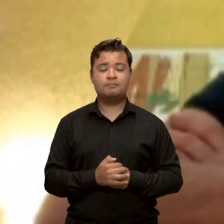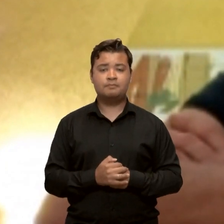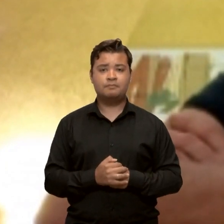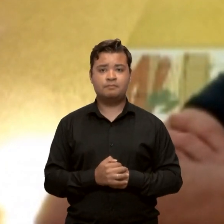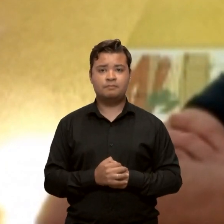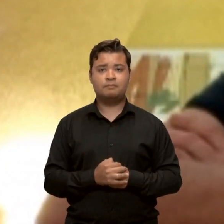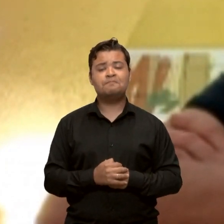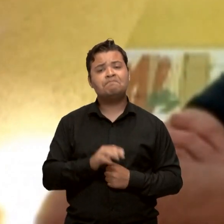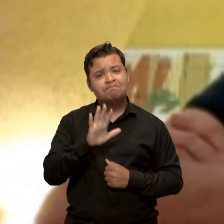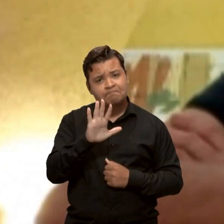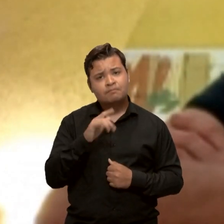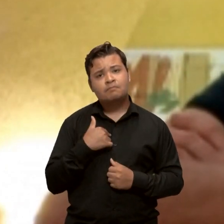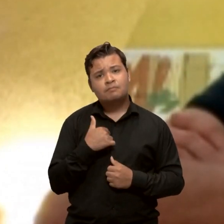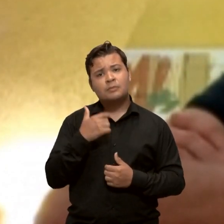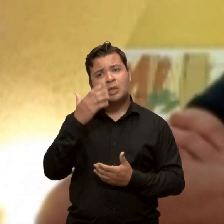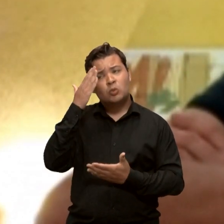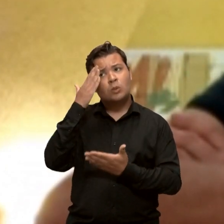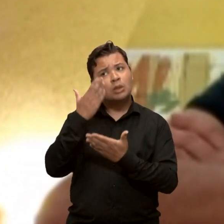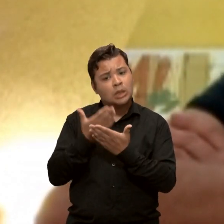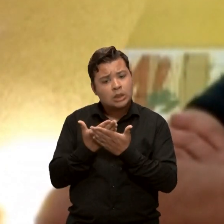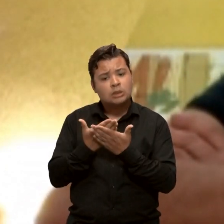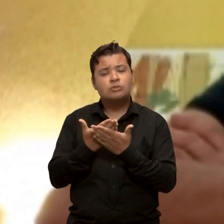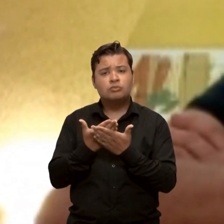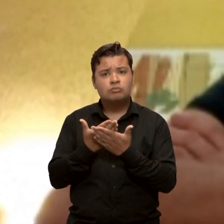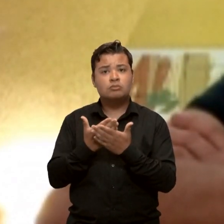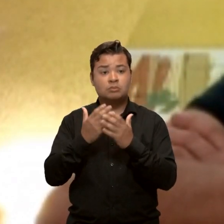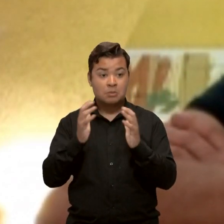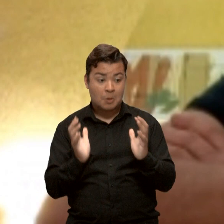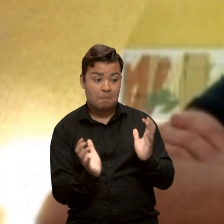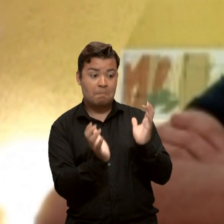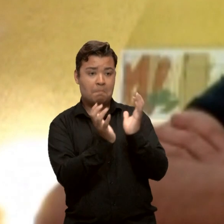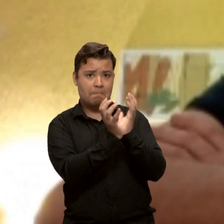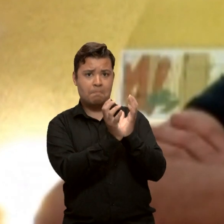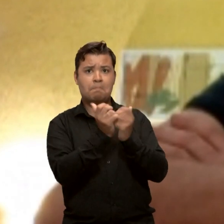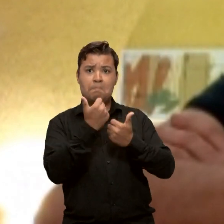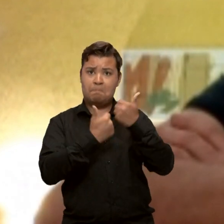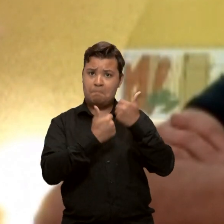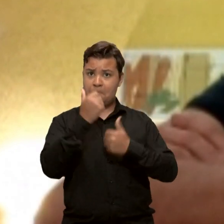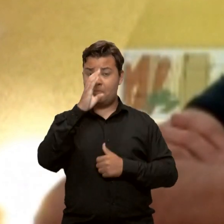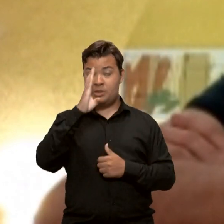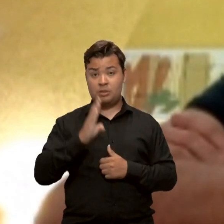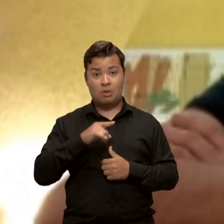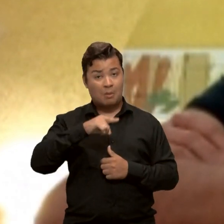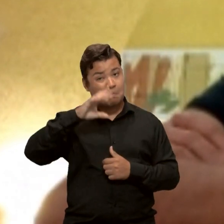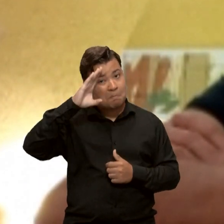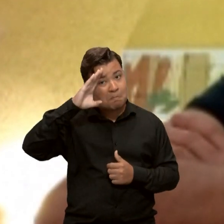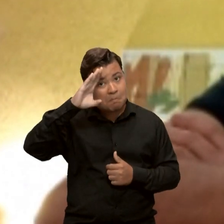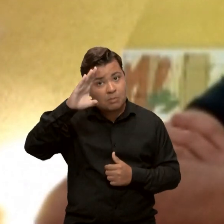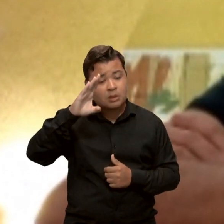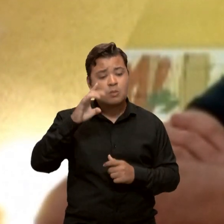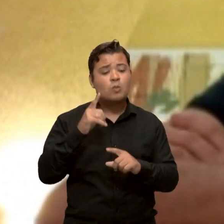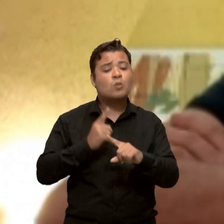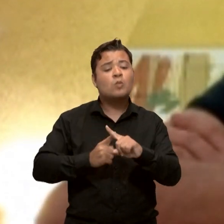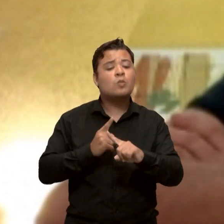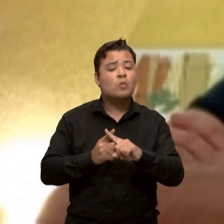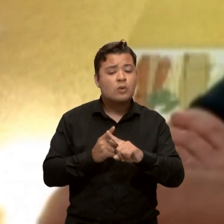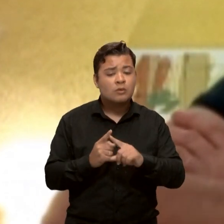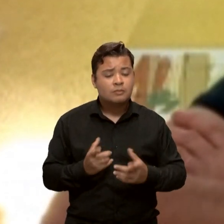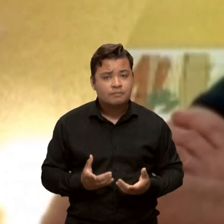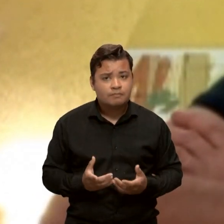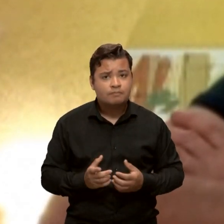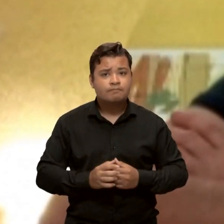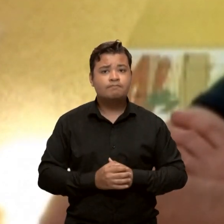Mas eu creio que para eu chegar na seleção principal foi devido também